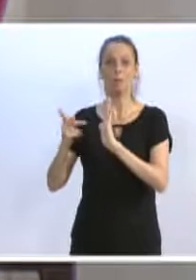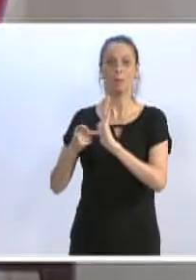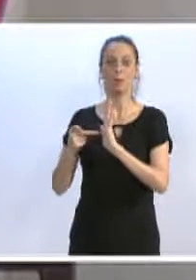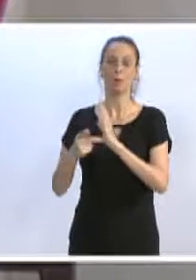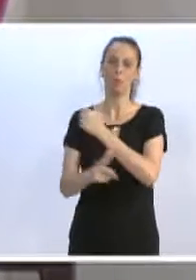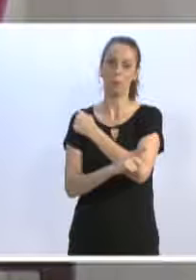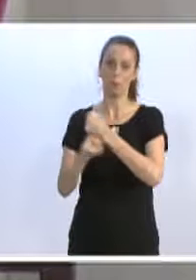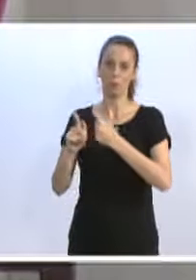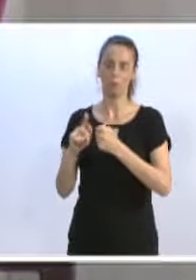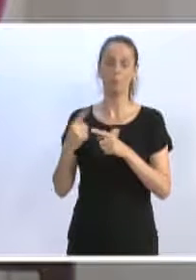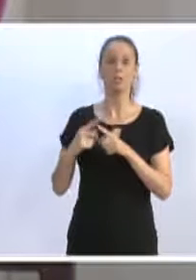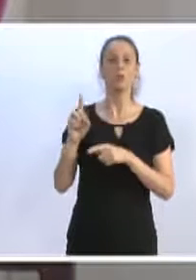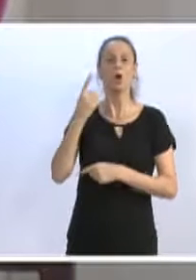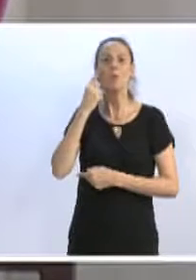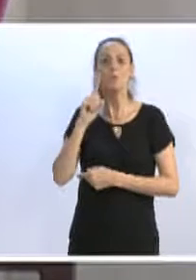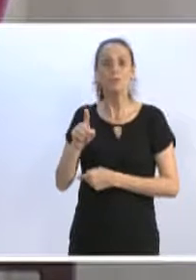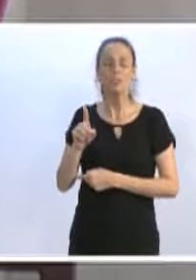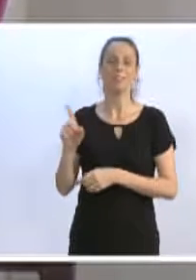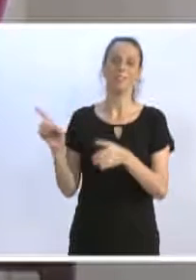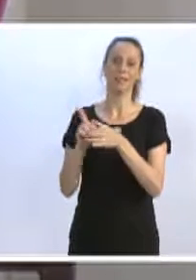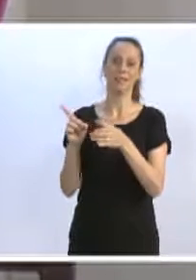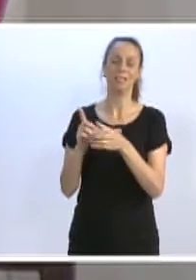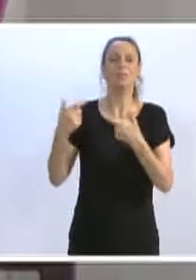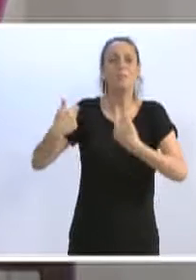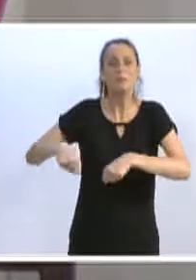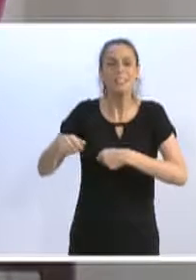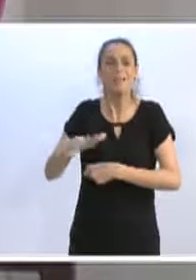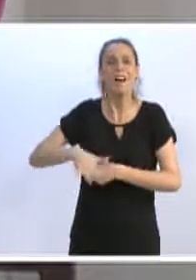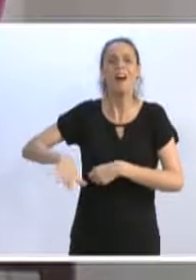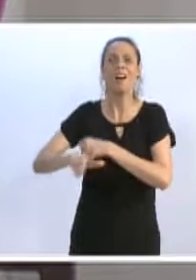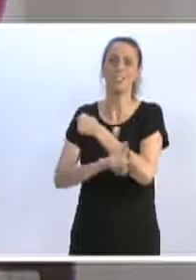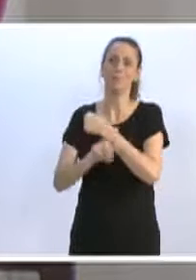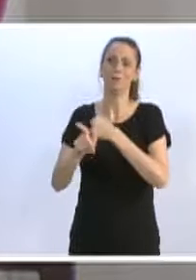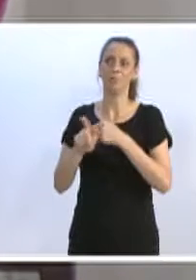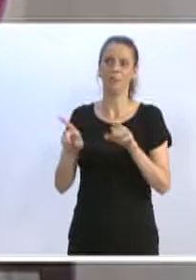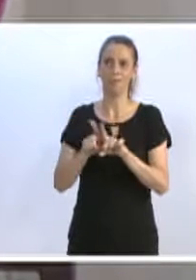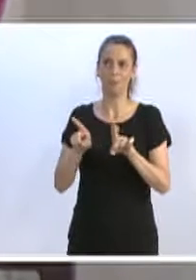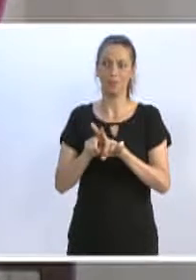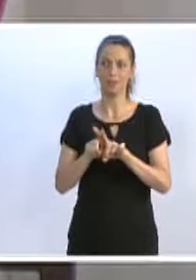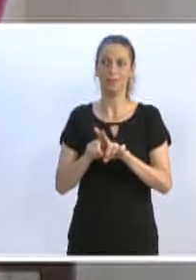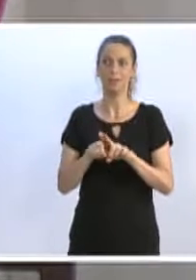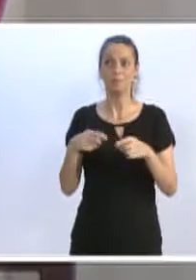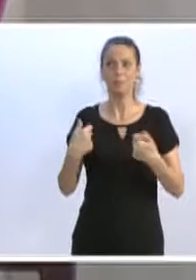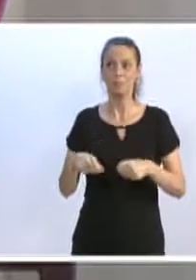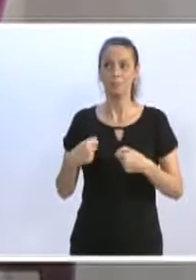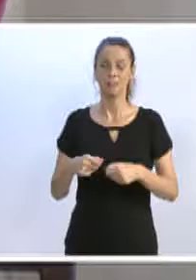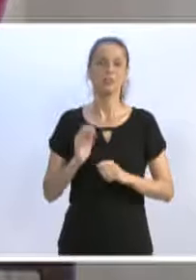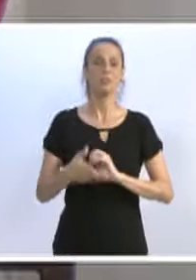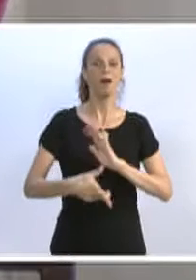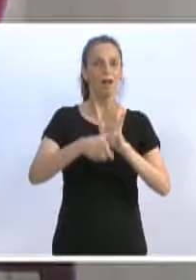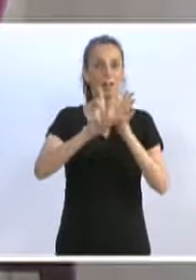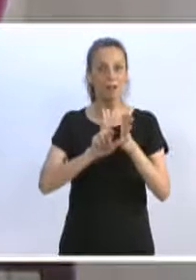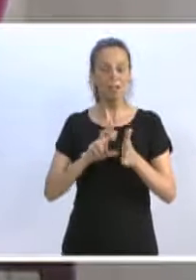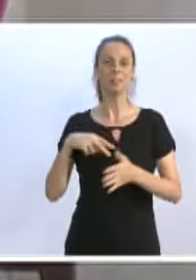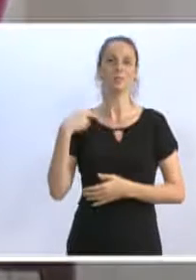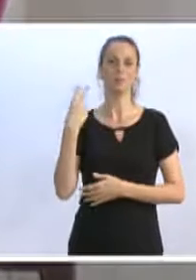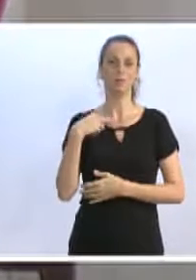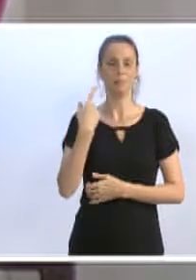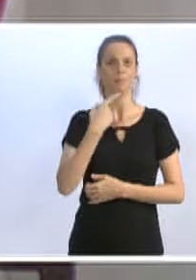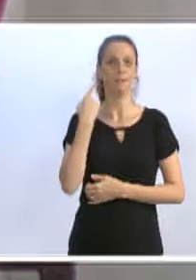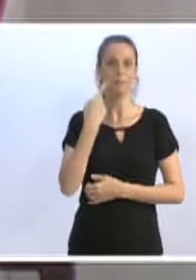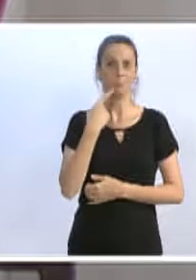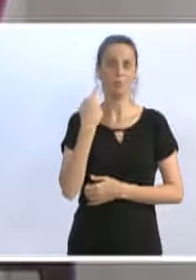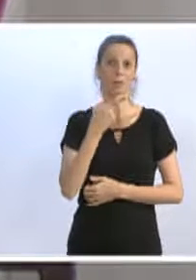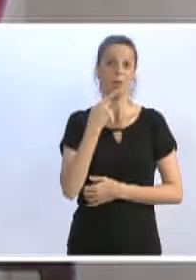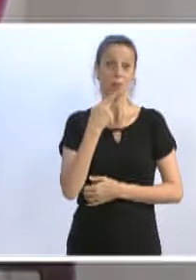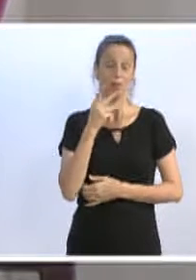atende hoje somente um dia e é uma cela uma necessidade da nossa da nossa comunidade da comunidade garcia com vende-se neova vereador lá marcelo faria que